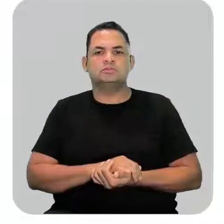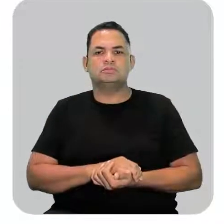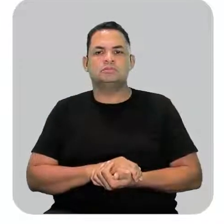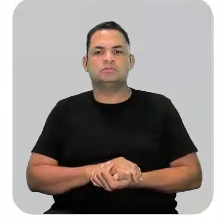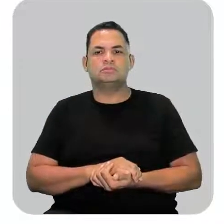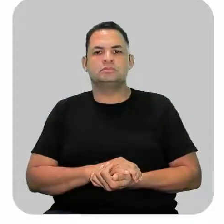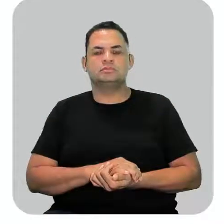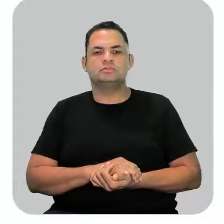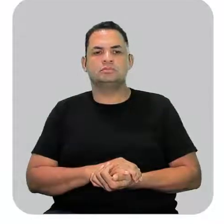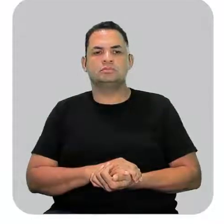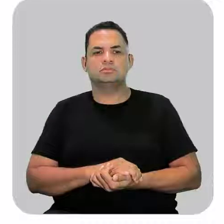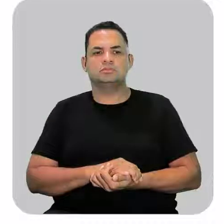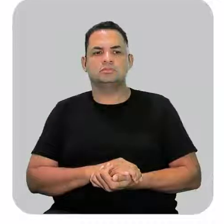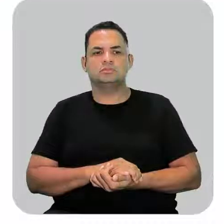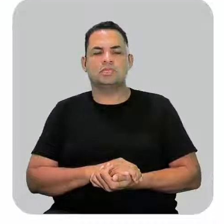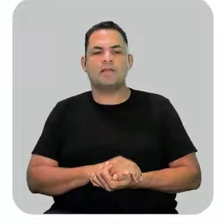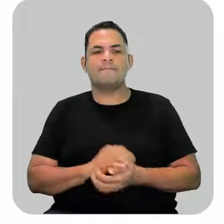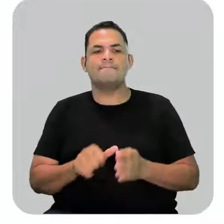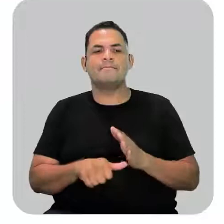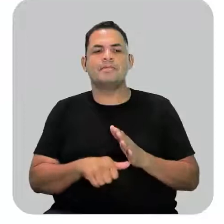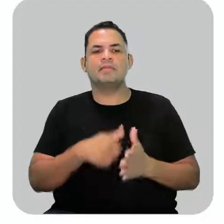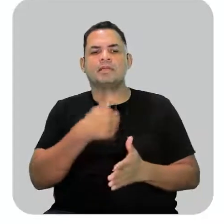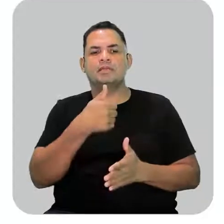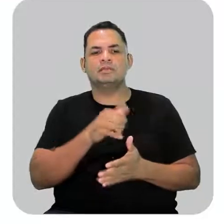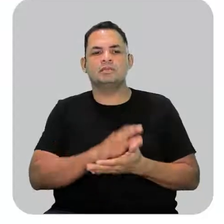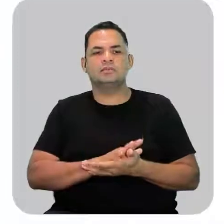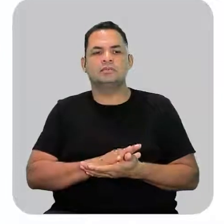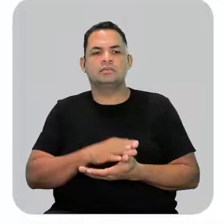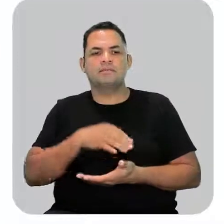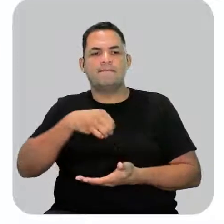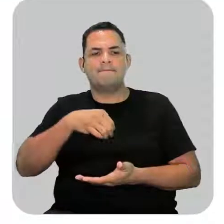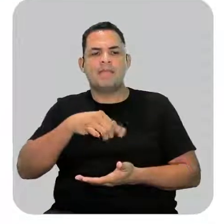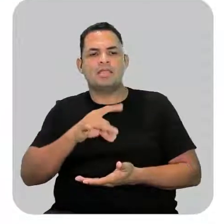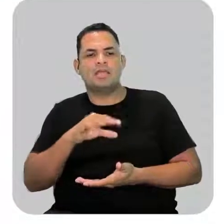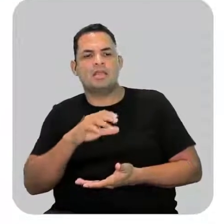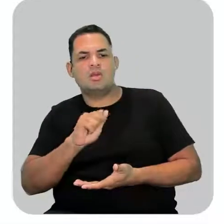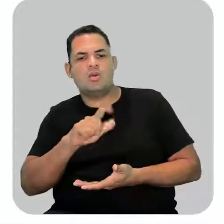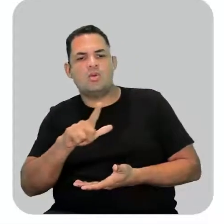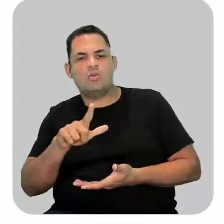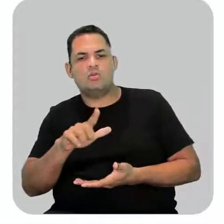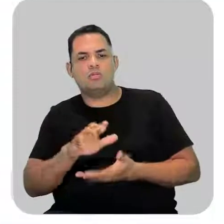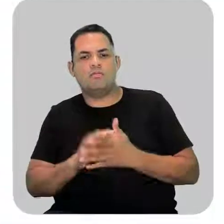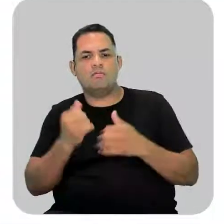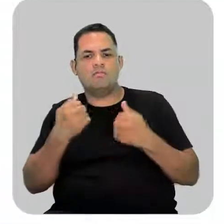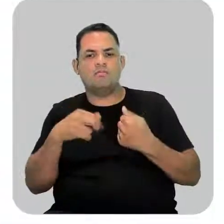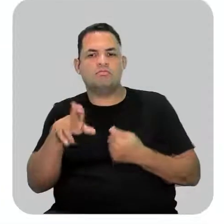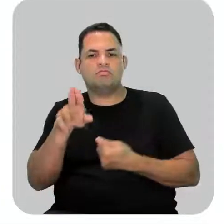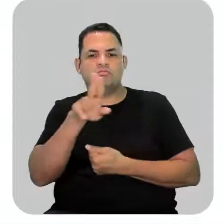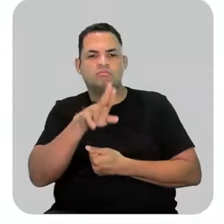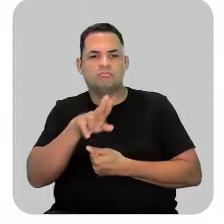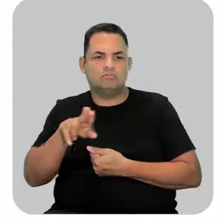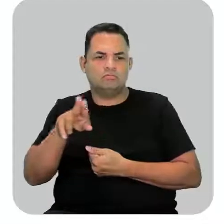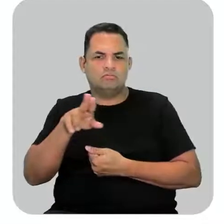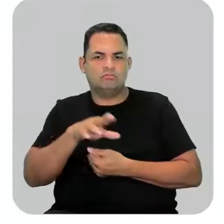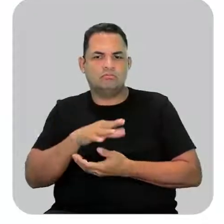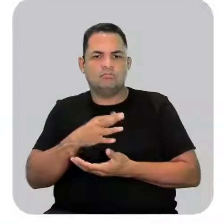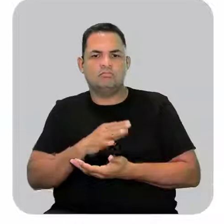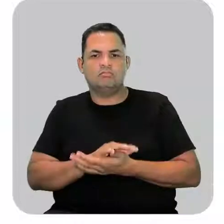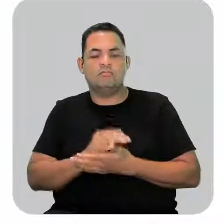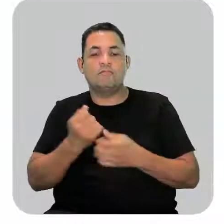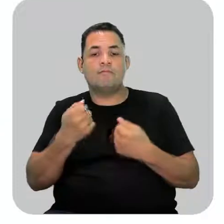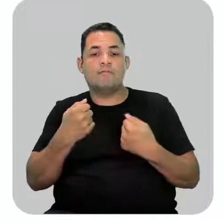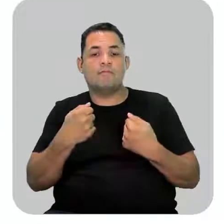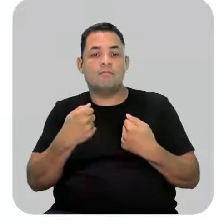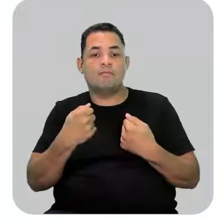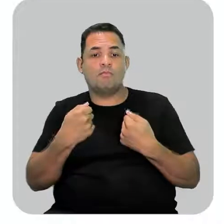produtos orgânicos. Aí vem a primeira afirmativa. O metanol pode ser usado, ou pode